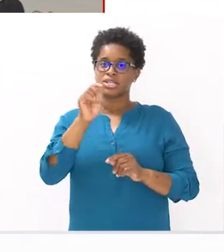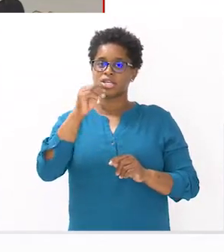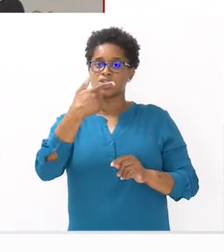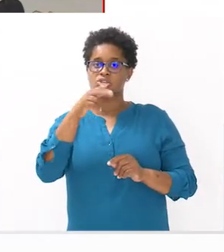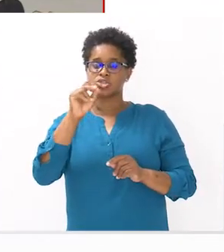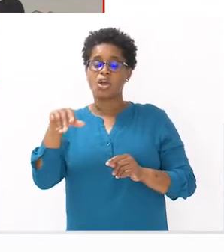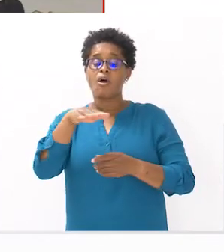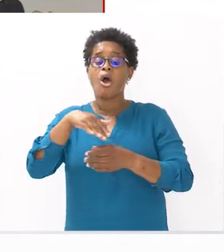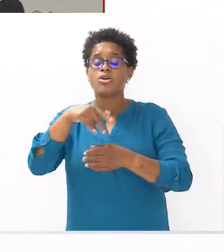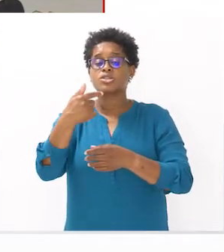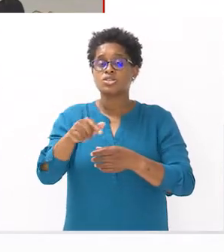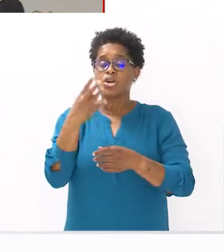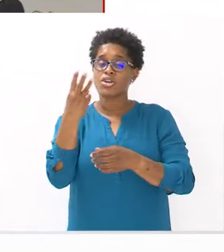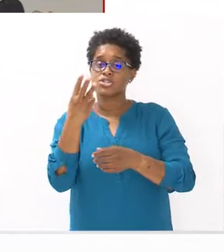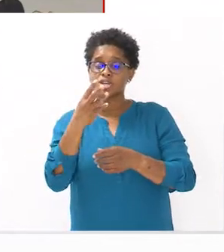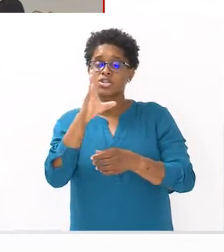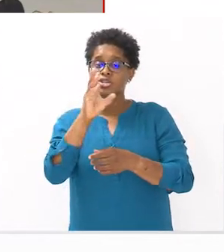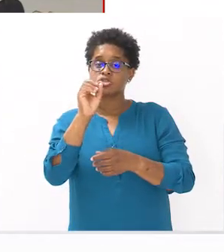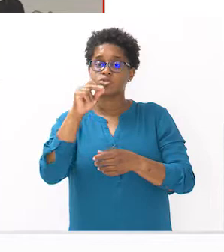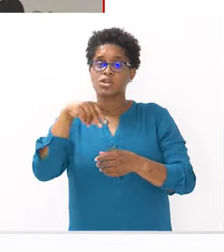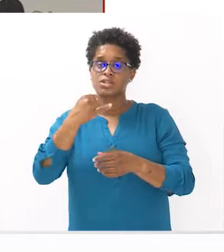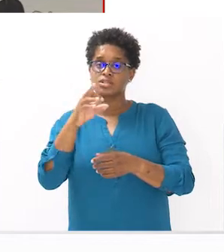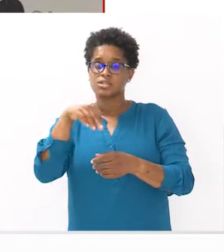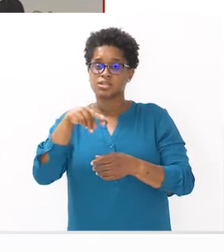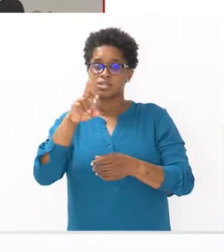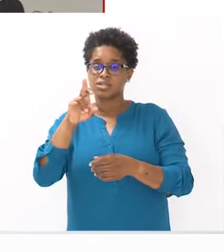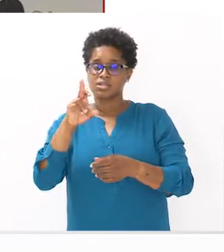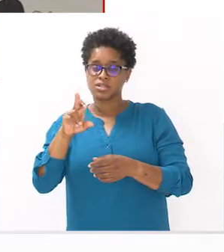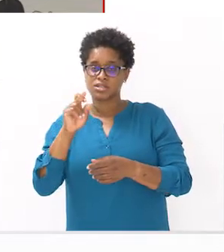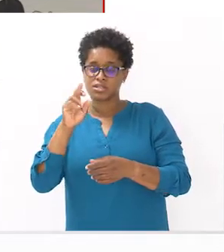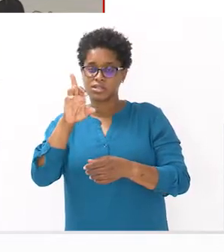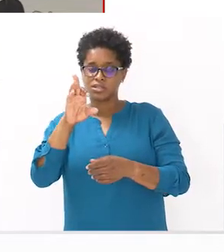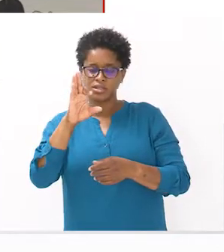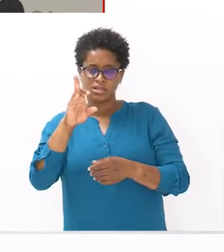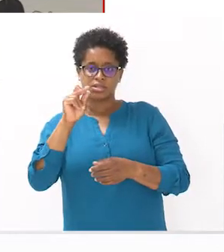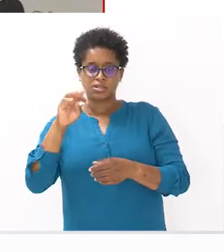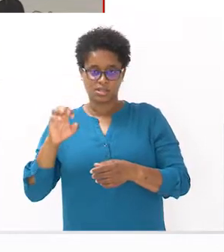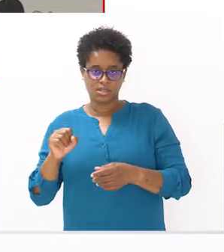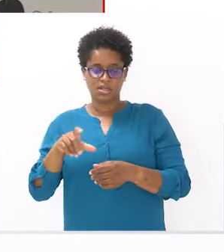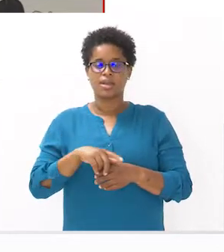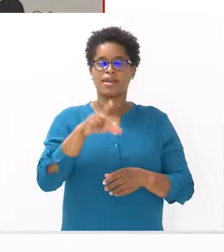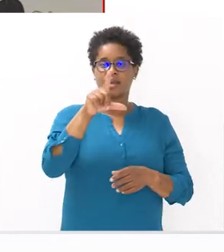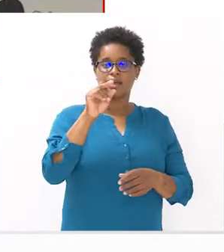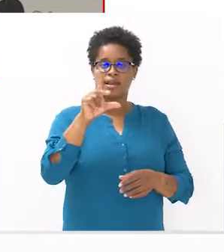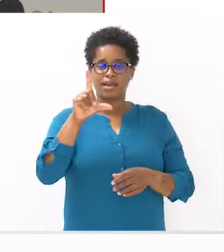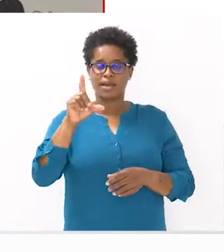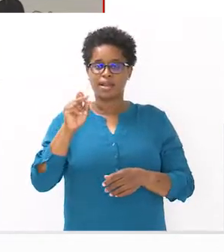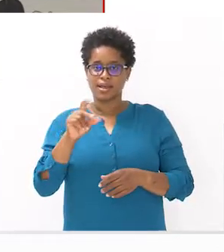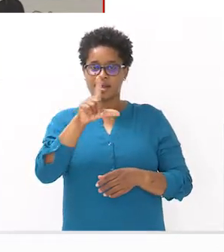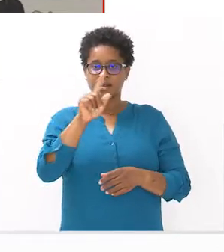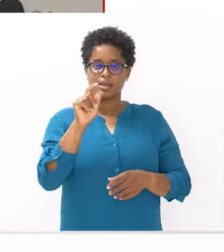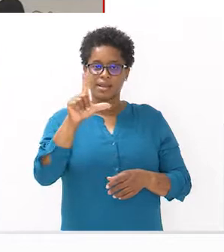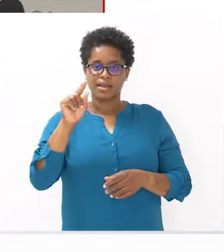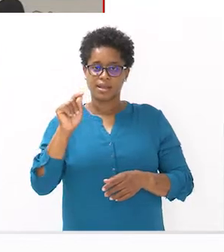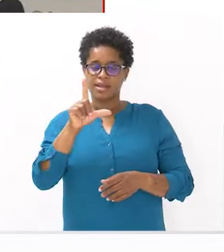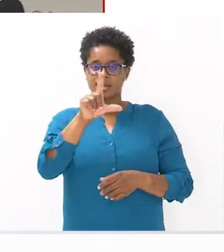onde estão as três Joaninhas. Portanto, é a Joaninha Lalá, Lelê e